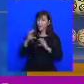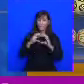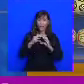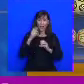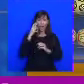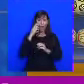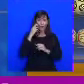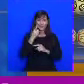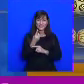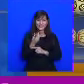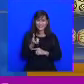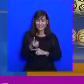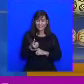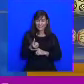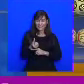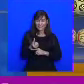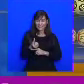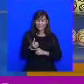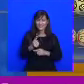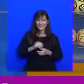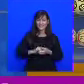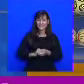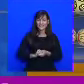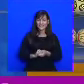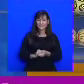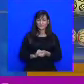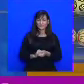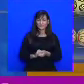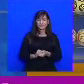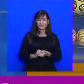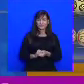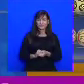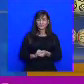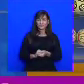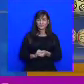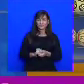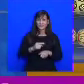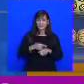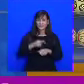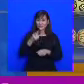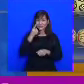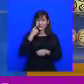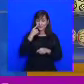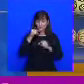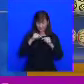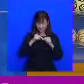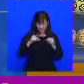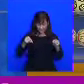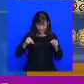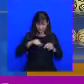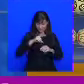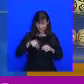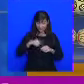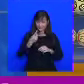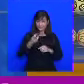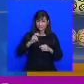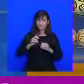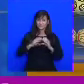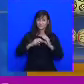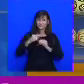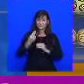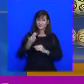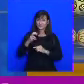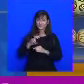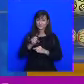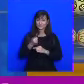Bola rosa 16. Rosa número 16. Hora de confirmar os 15 números sorteados no